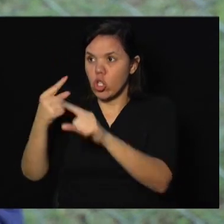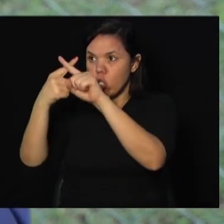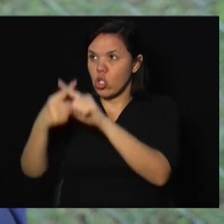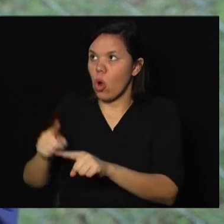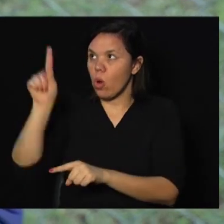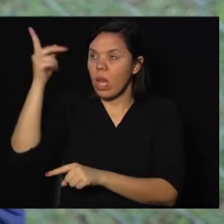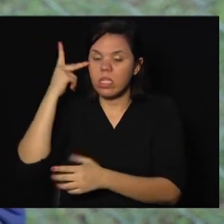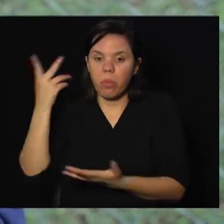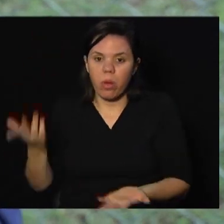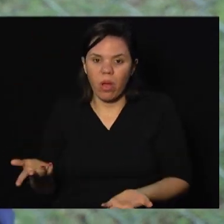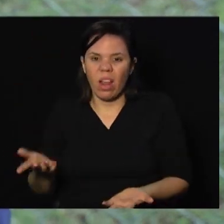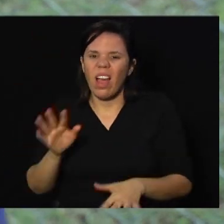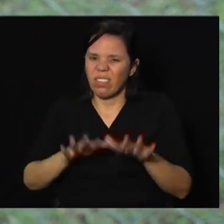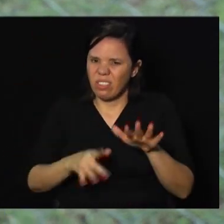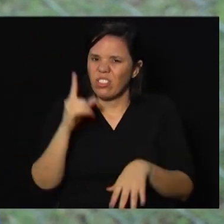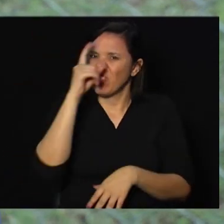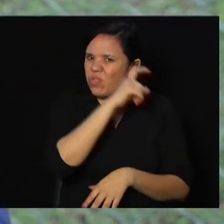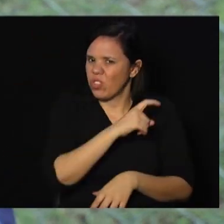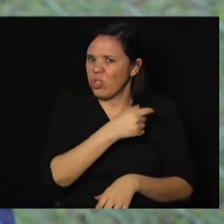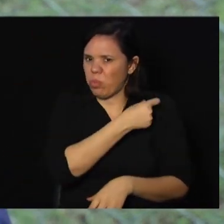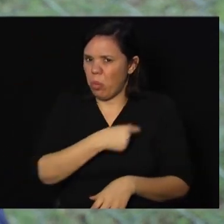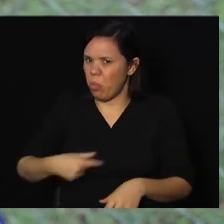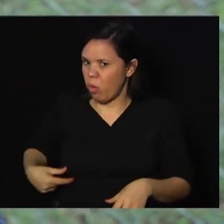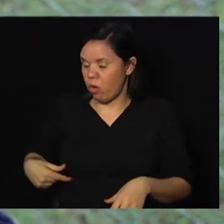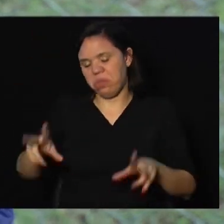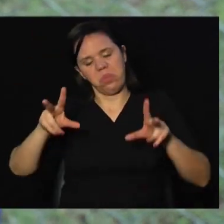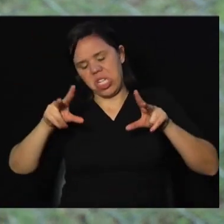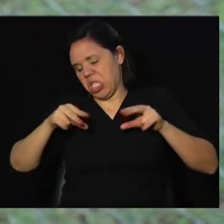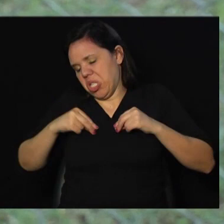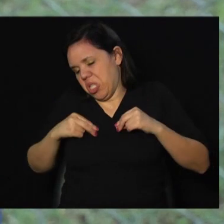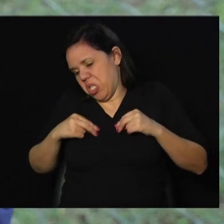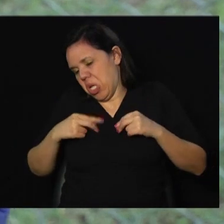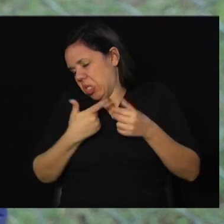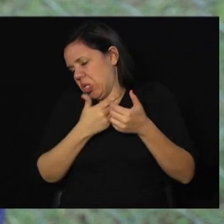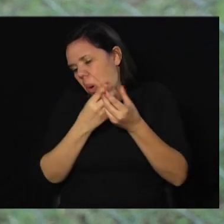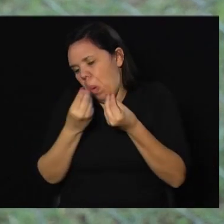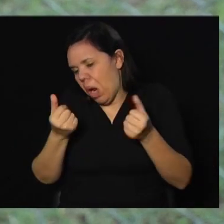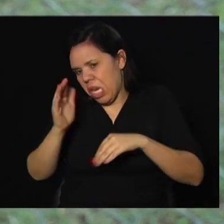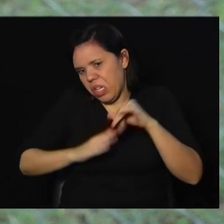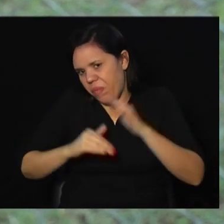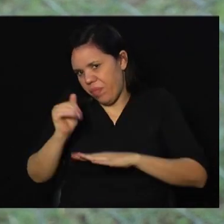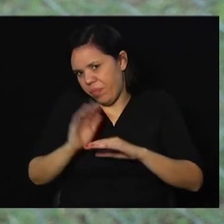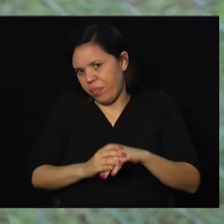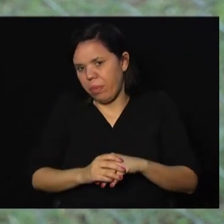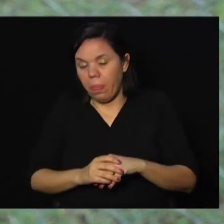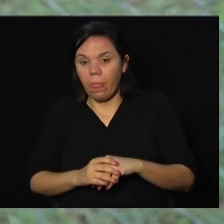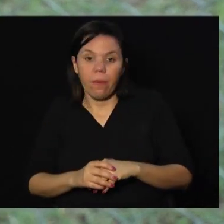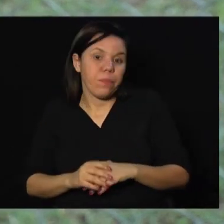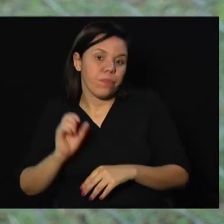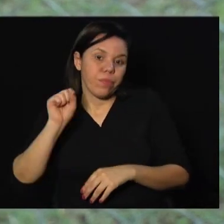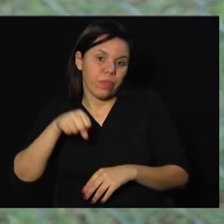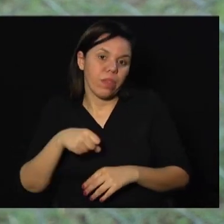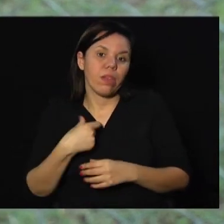era duro para a Ponte. Não que não merecia ou que não tinha qualidade de vencer lá em São Paulo, tanto é que nós